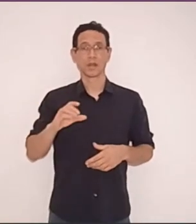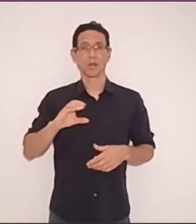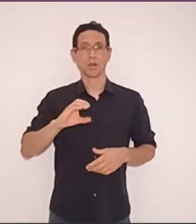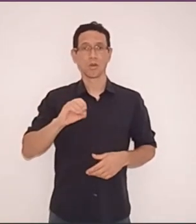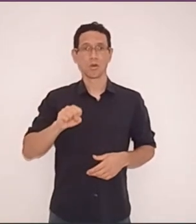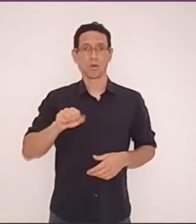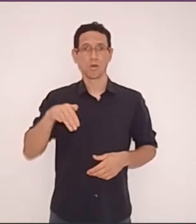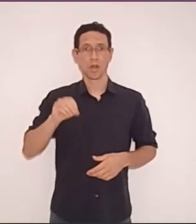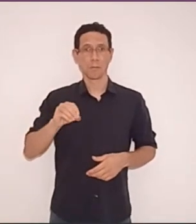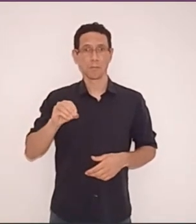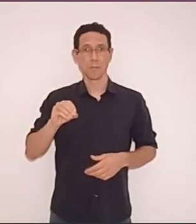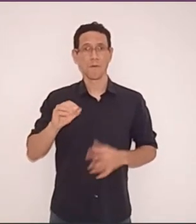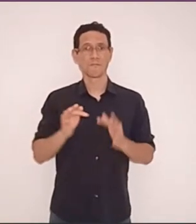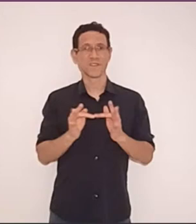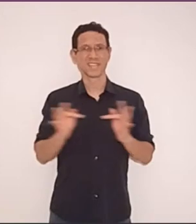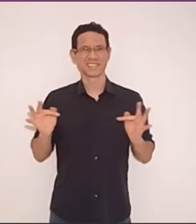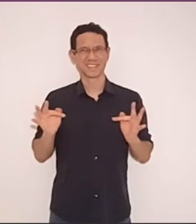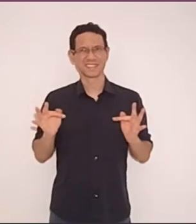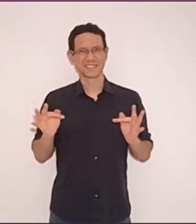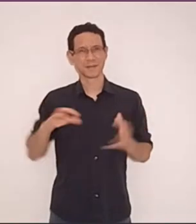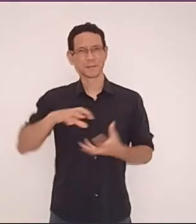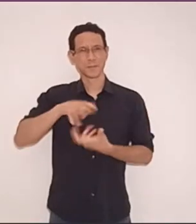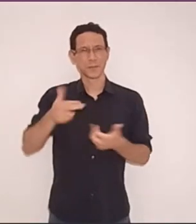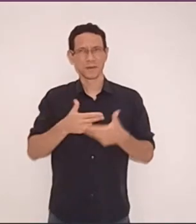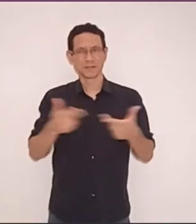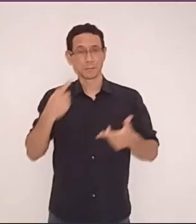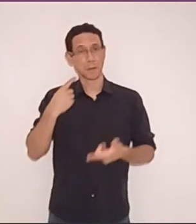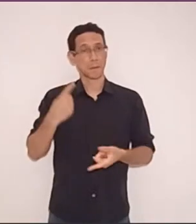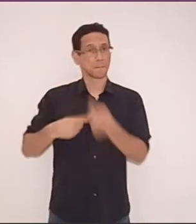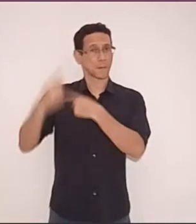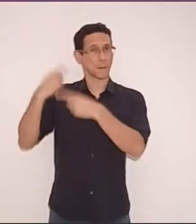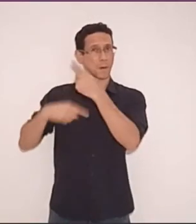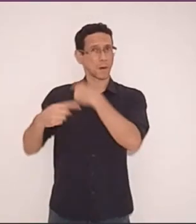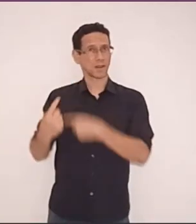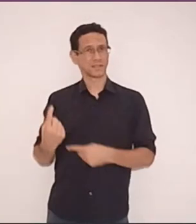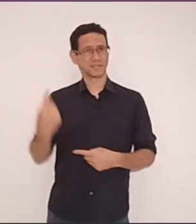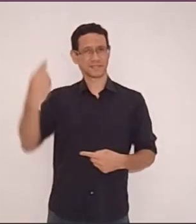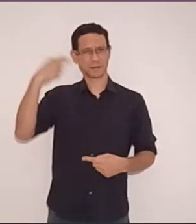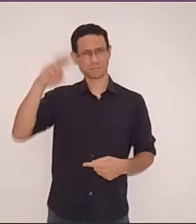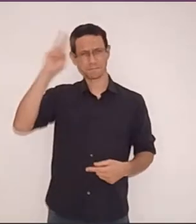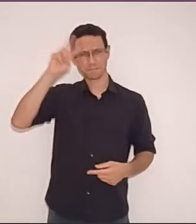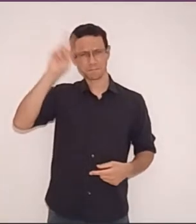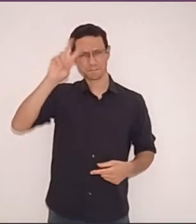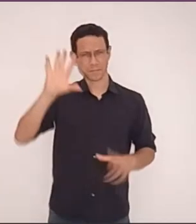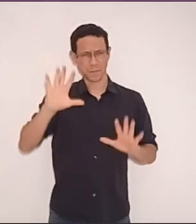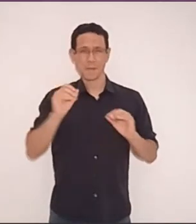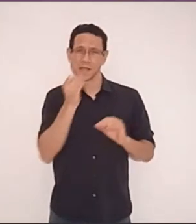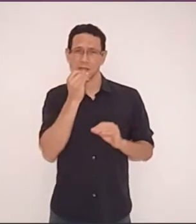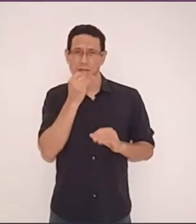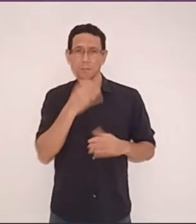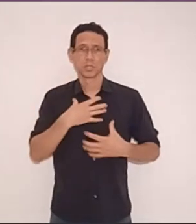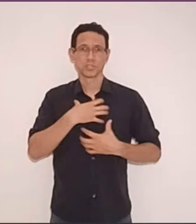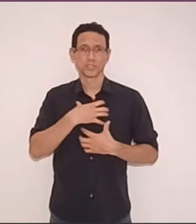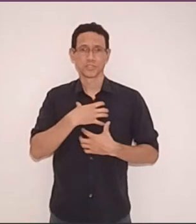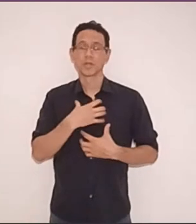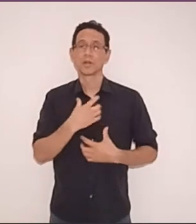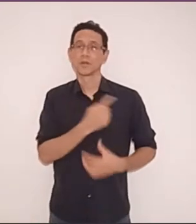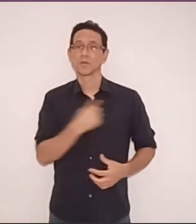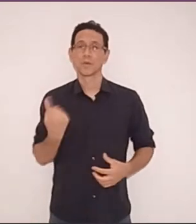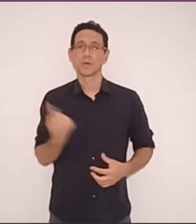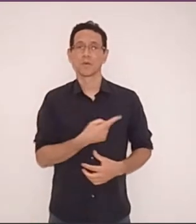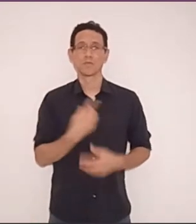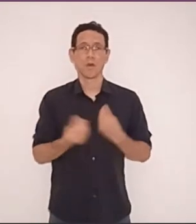então voltar para trás olhar para trás essa ancestralidade assim uma maneira da gente viver